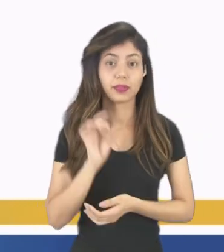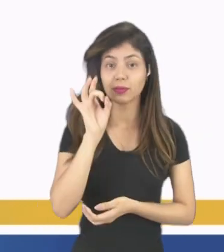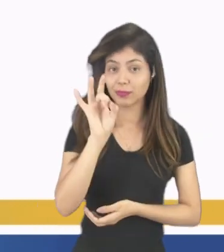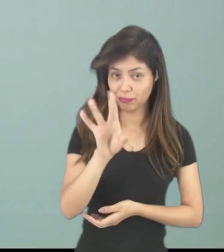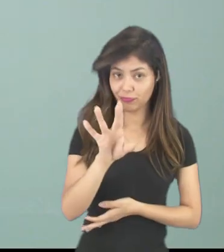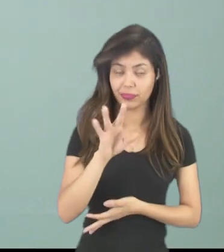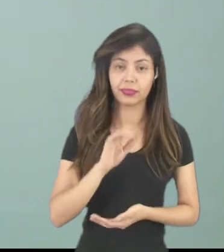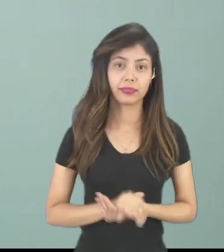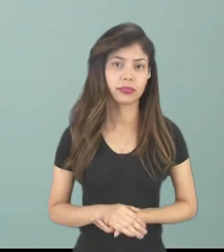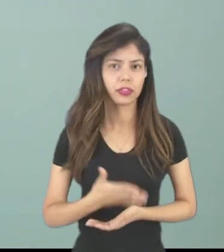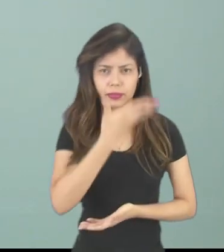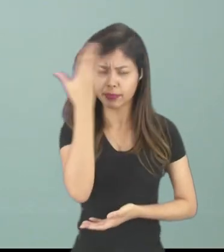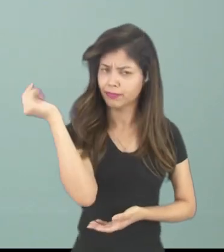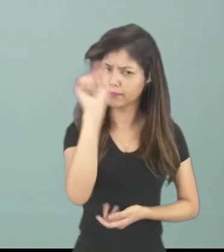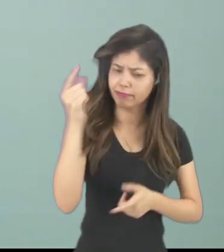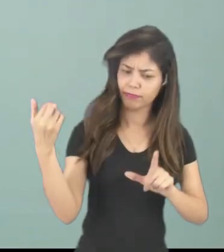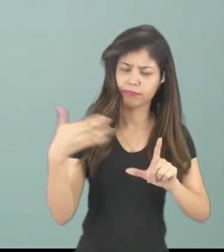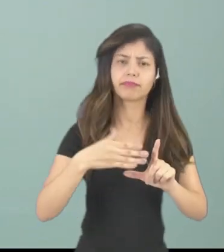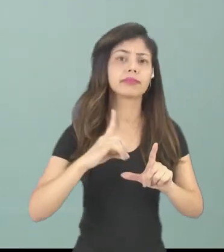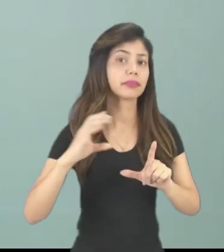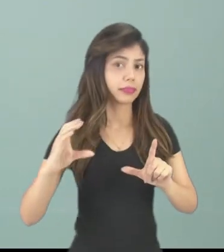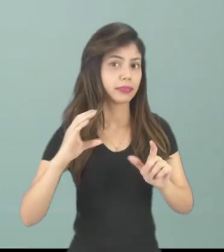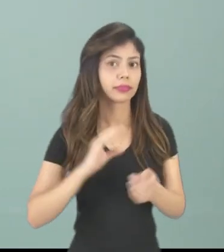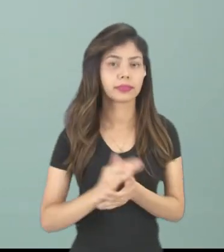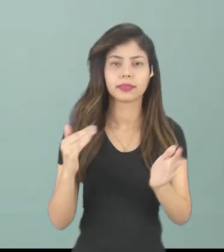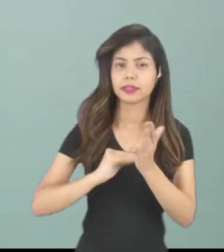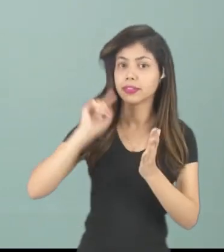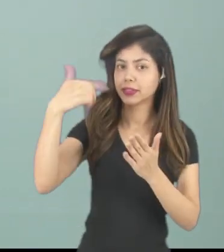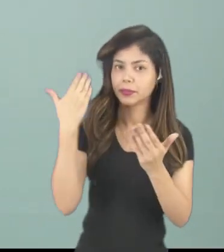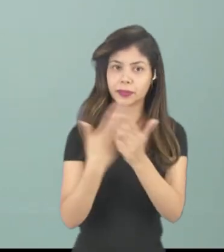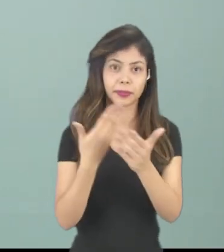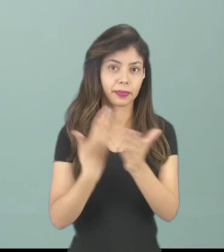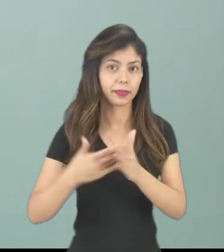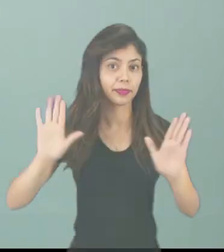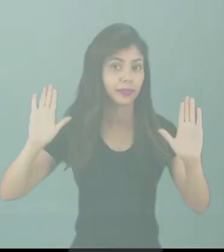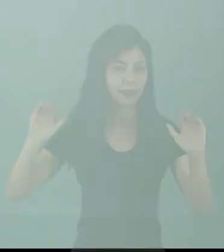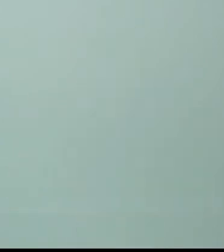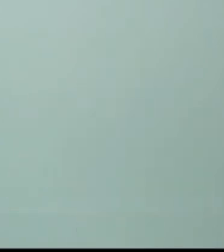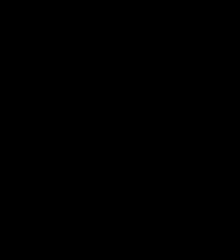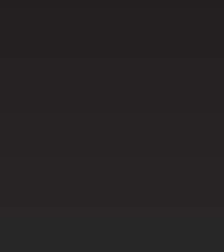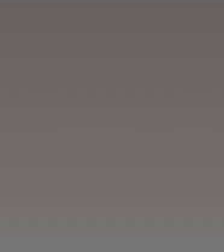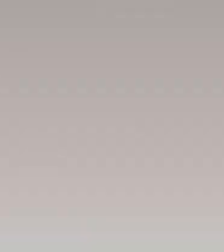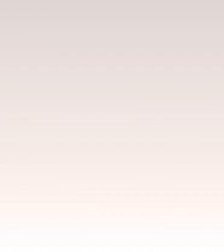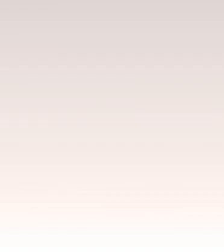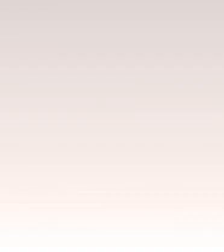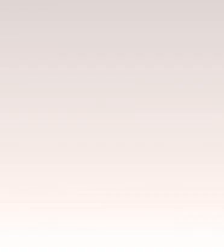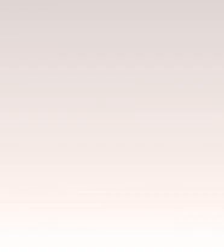é só. Não deixe de acessar a plataforma Eduque. Até a próxima aula. Tchau, tchau.